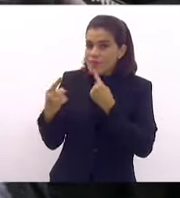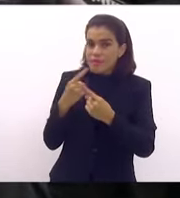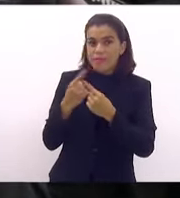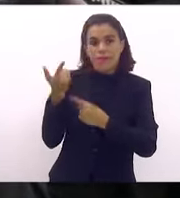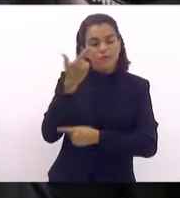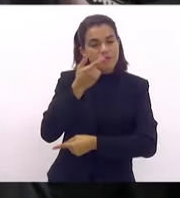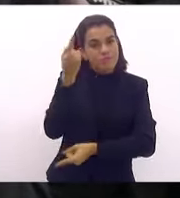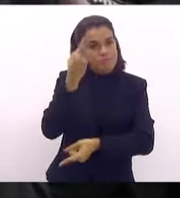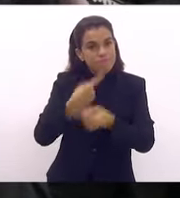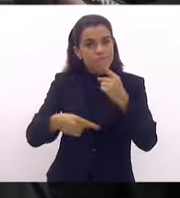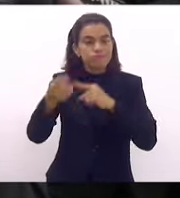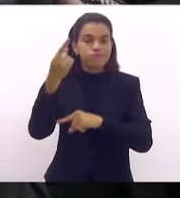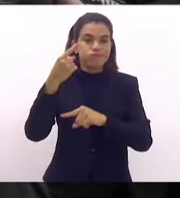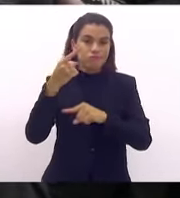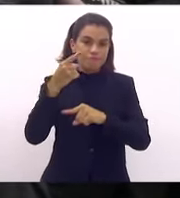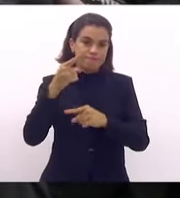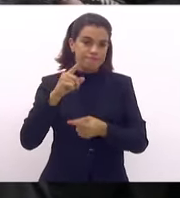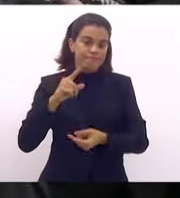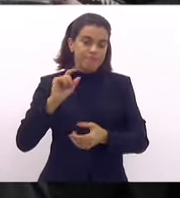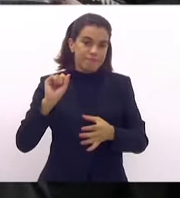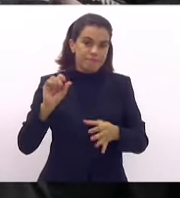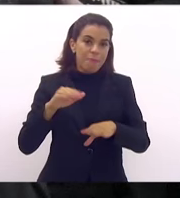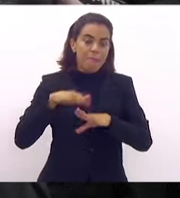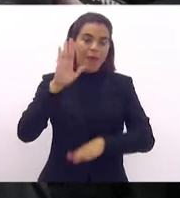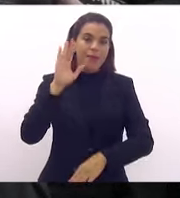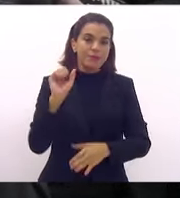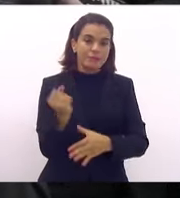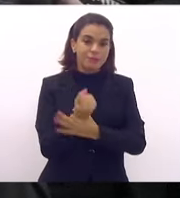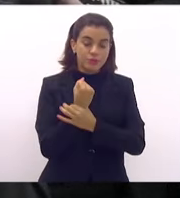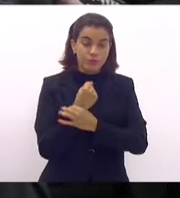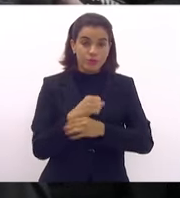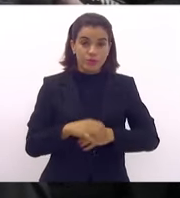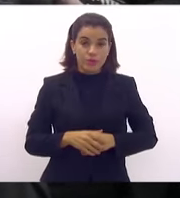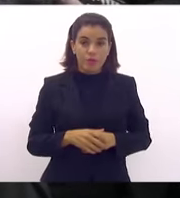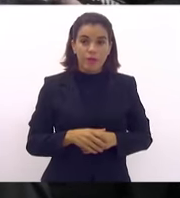sistema legal mais sólido. E Vossa Excelência, na condução dessa...